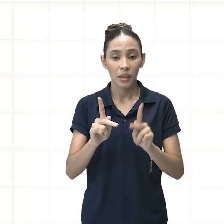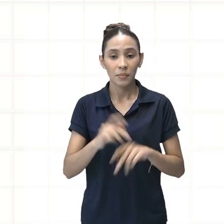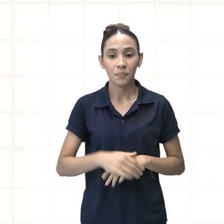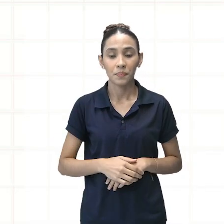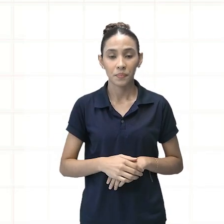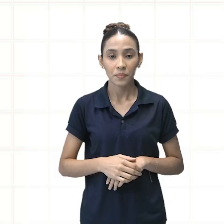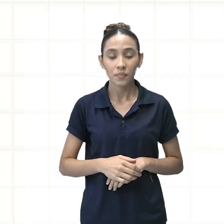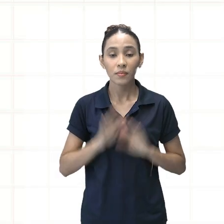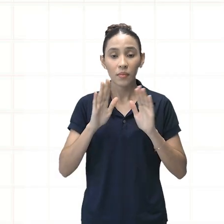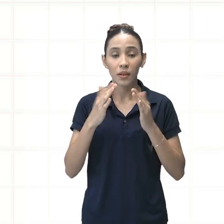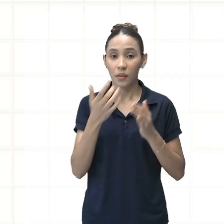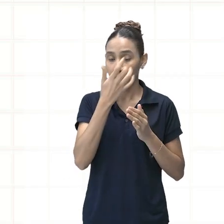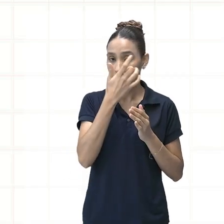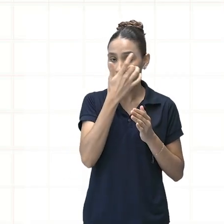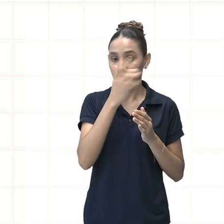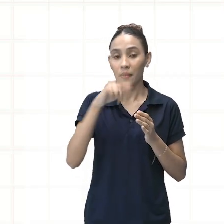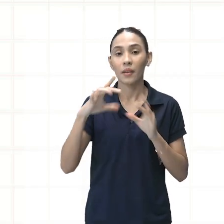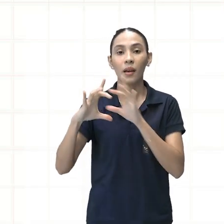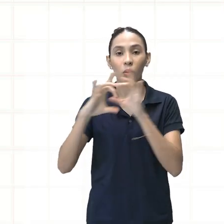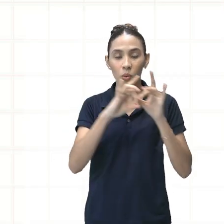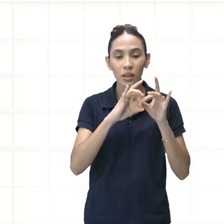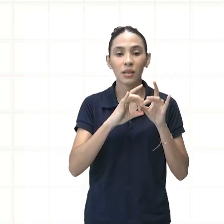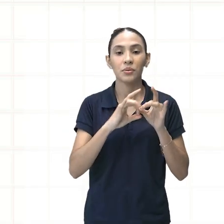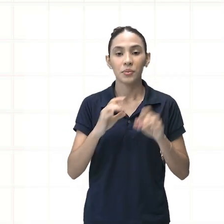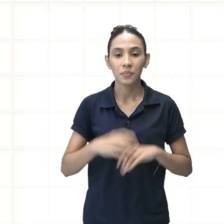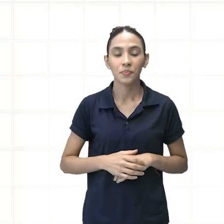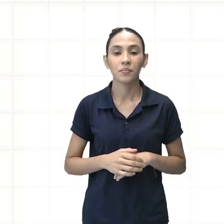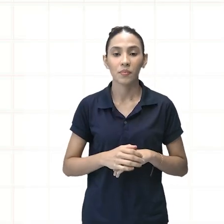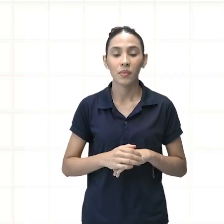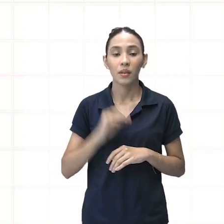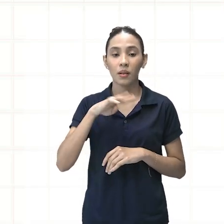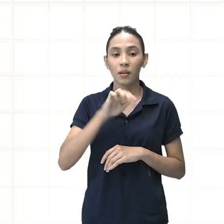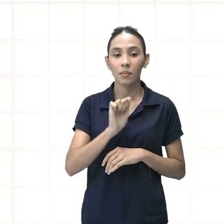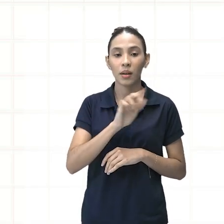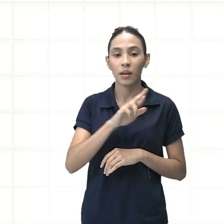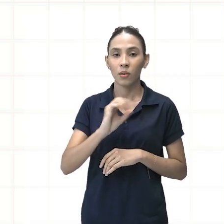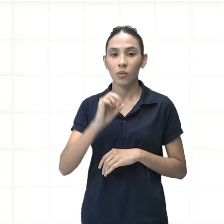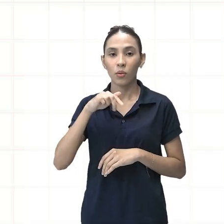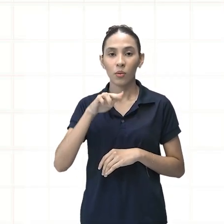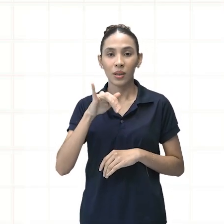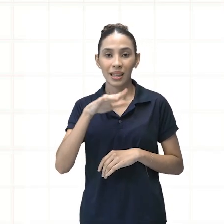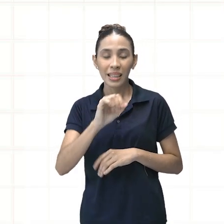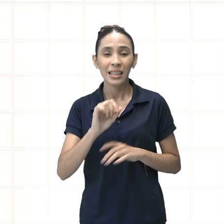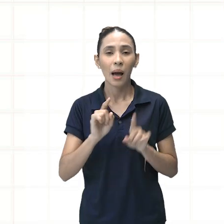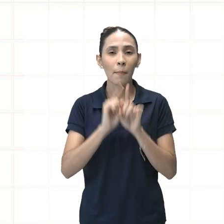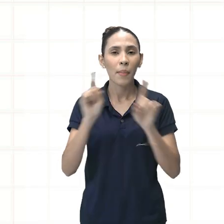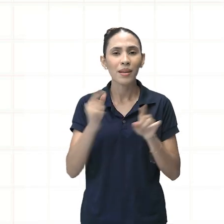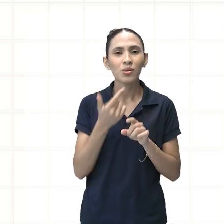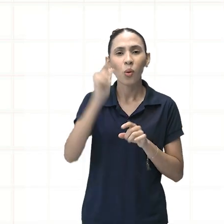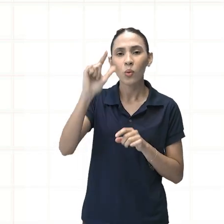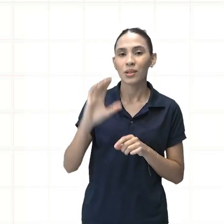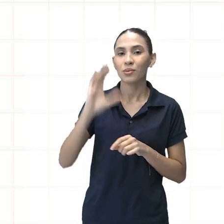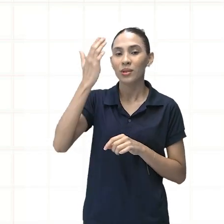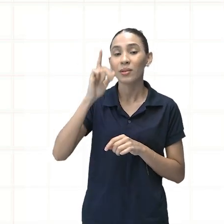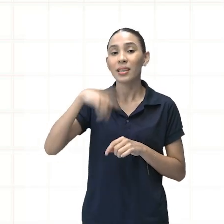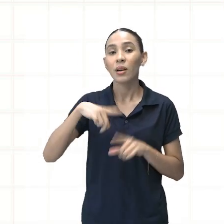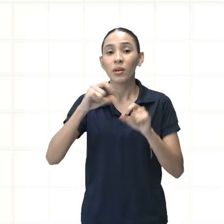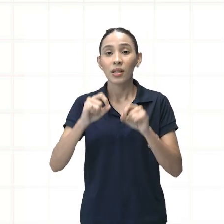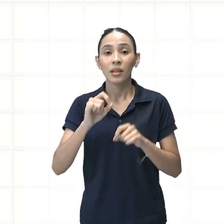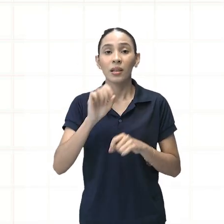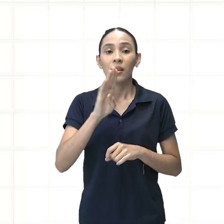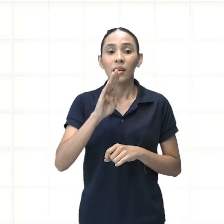ok? Então, esse é o contexto da questão marroquina. Agora, vamos para outra situação, que é a